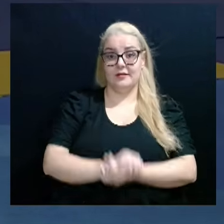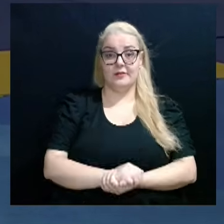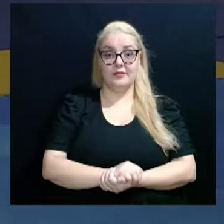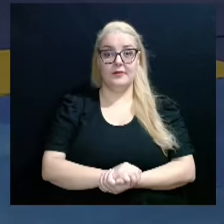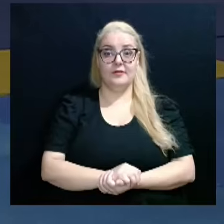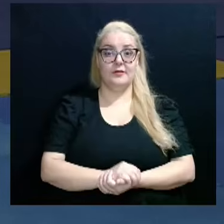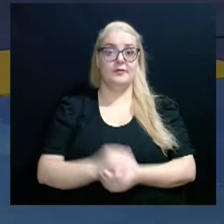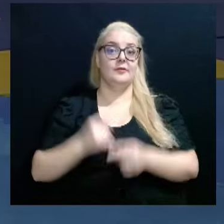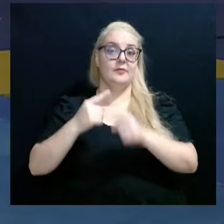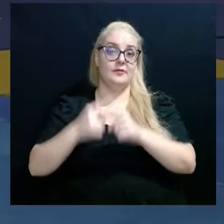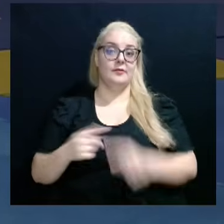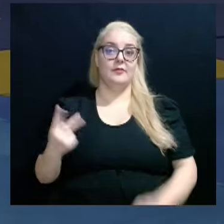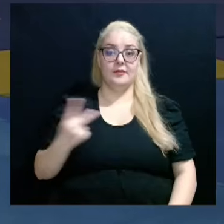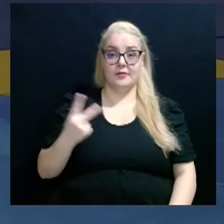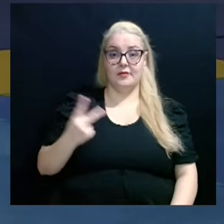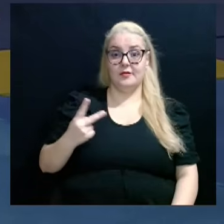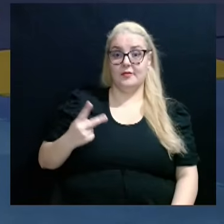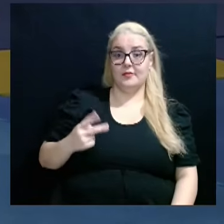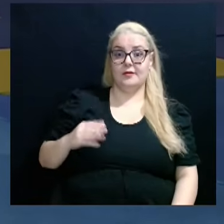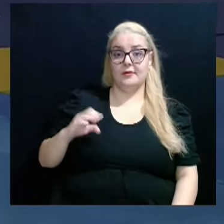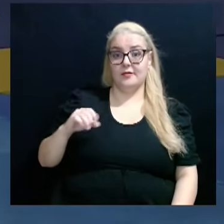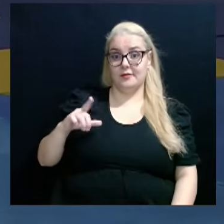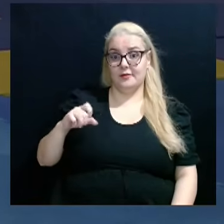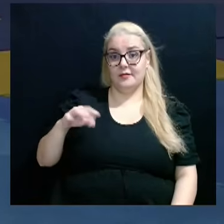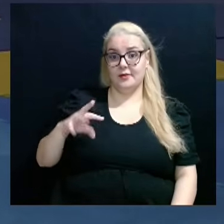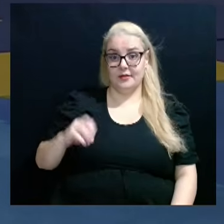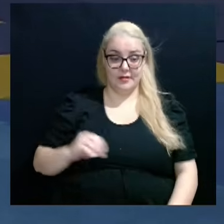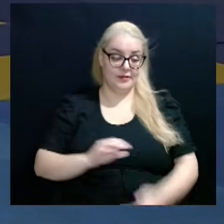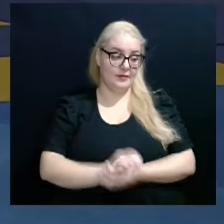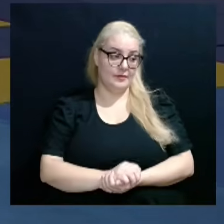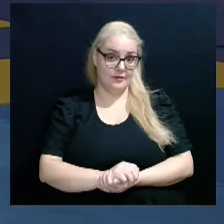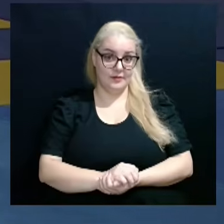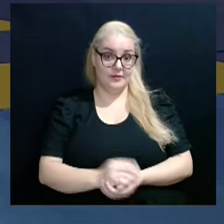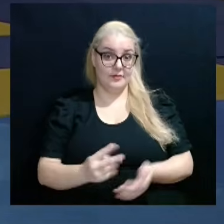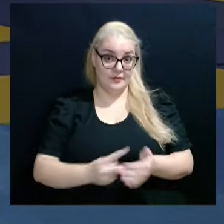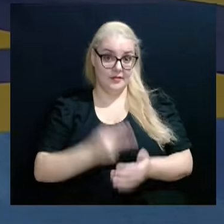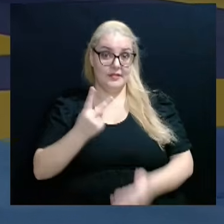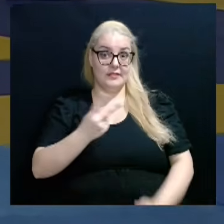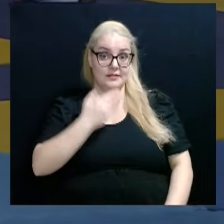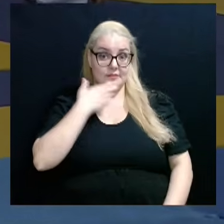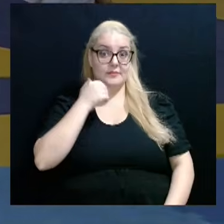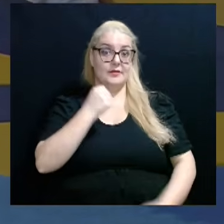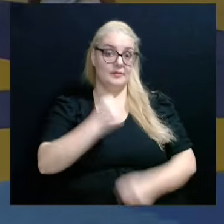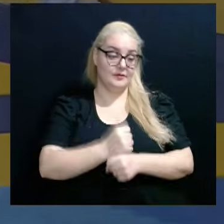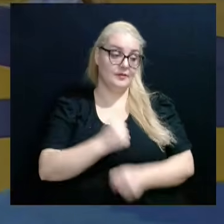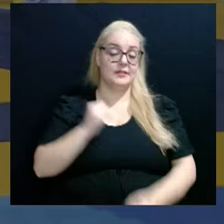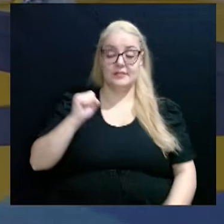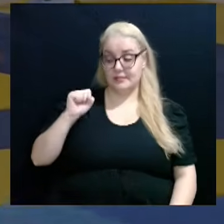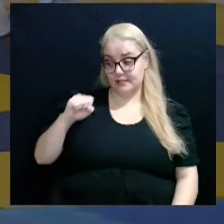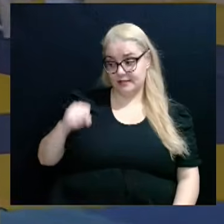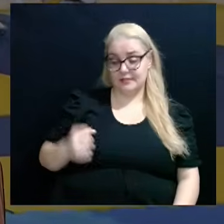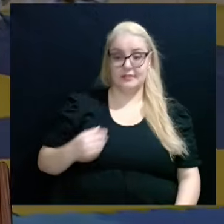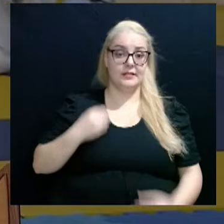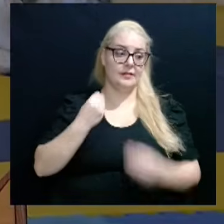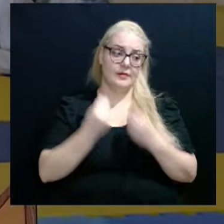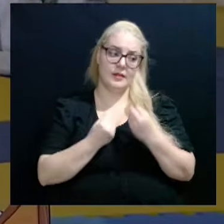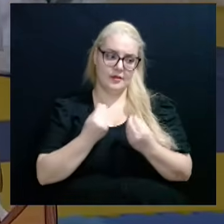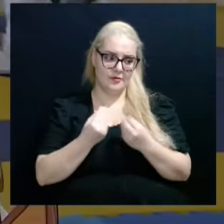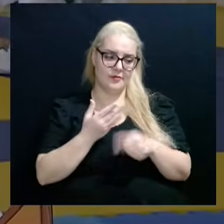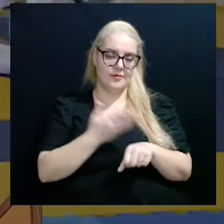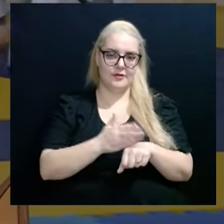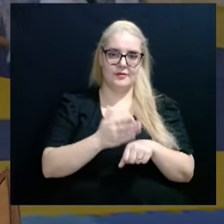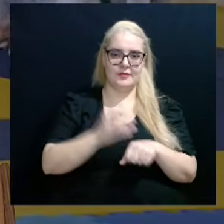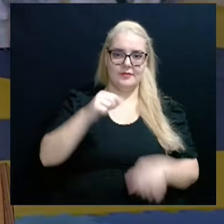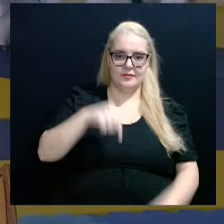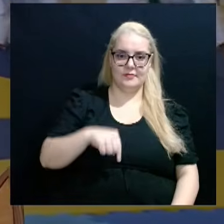segundo colocado. Olha, foi a segunda melhor do ano? Sim. E aí, como é que foi os treinos aqui, né, com os senseis?